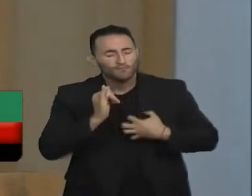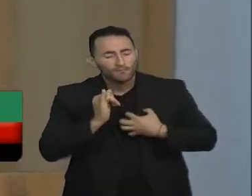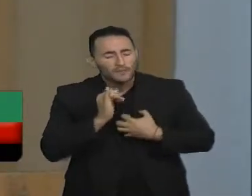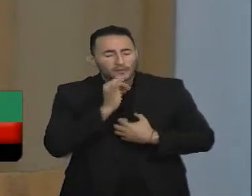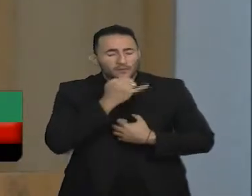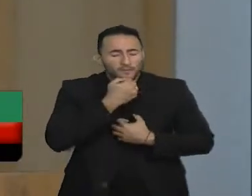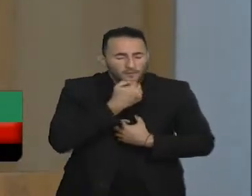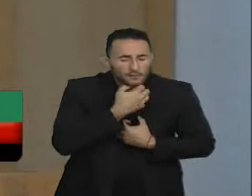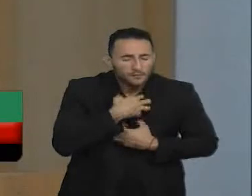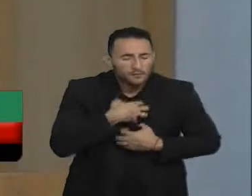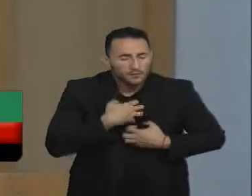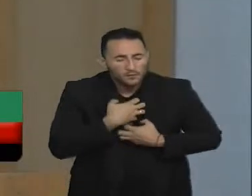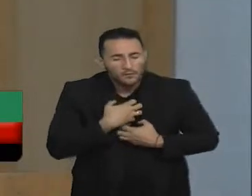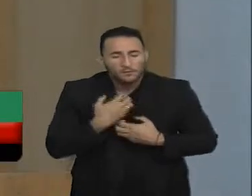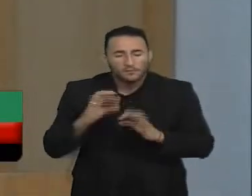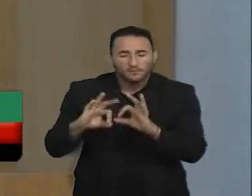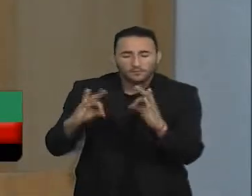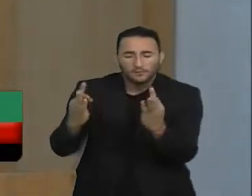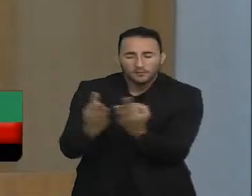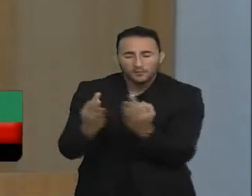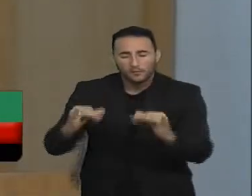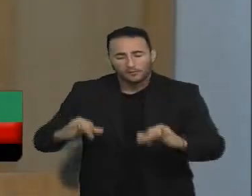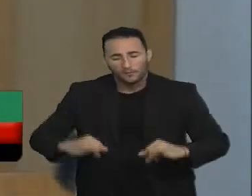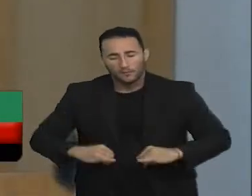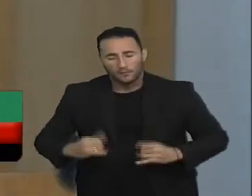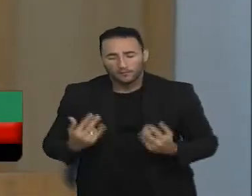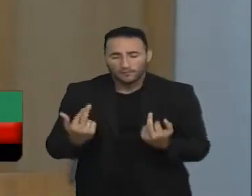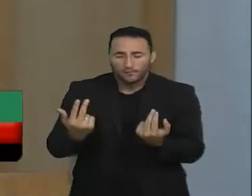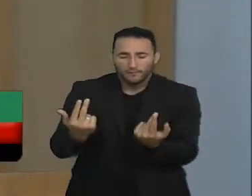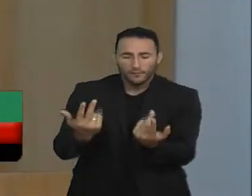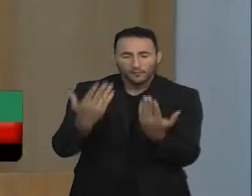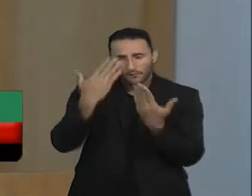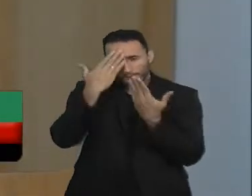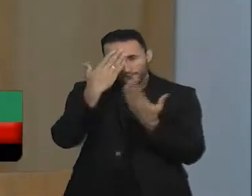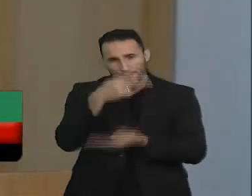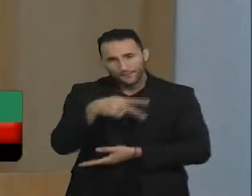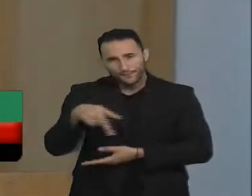essa família, a essa mãe. Muito obrigada, presidente.